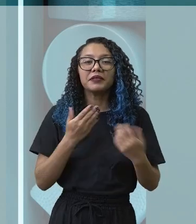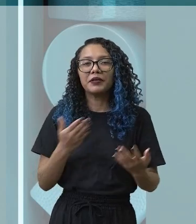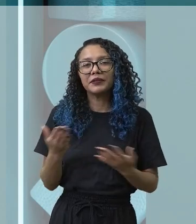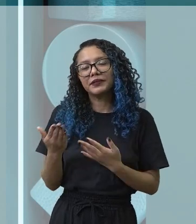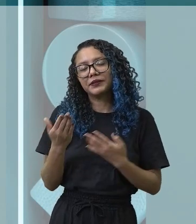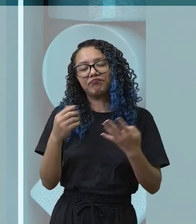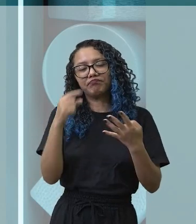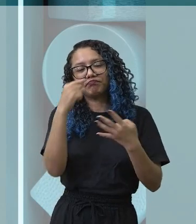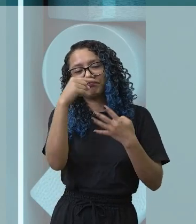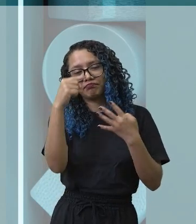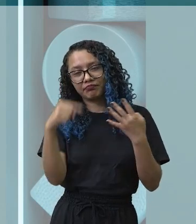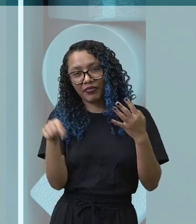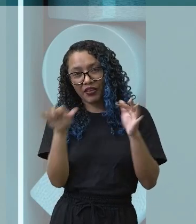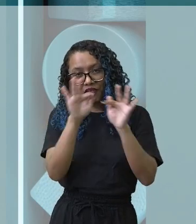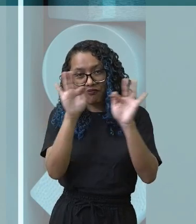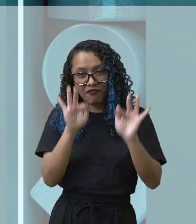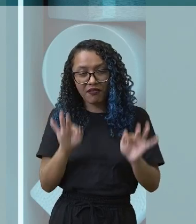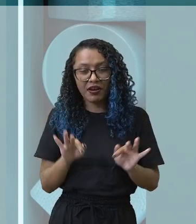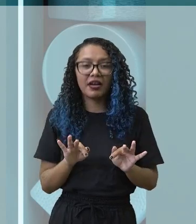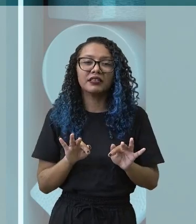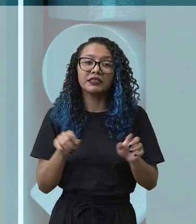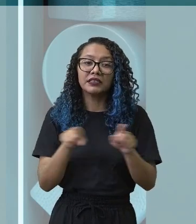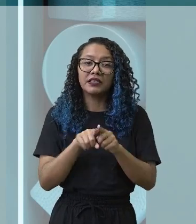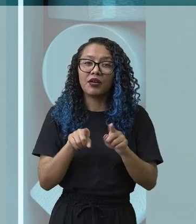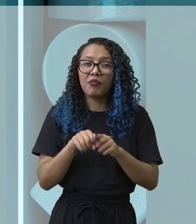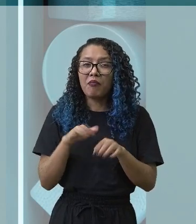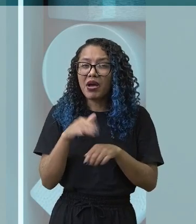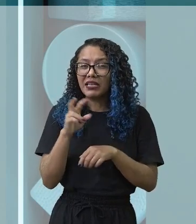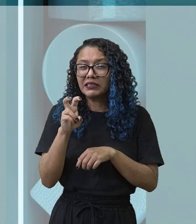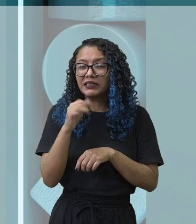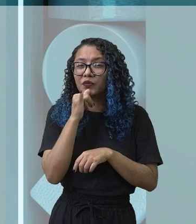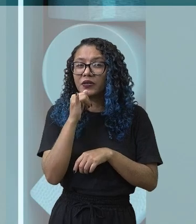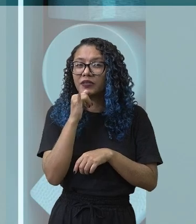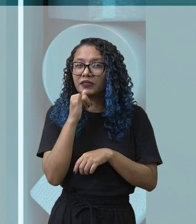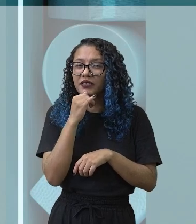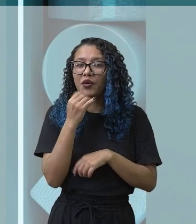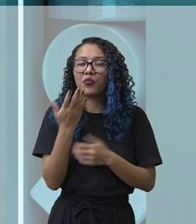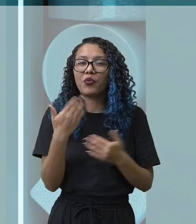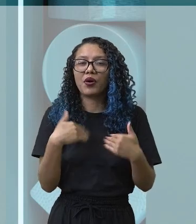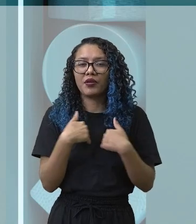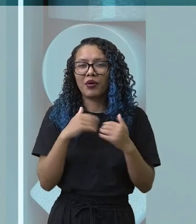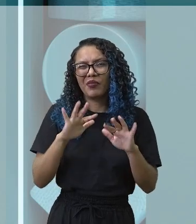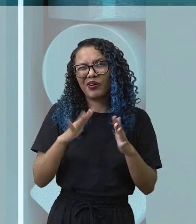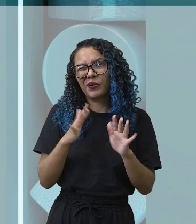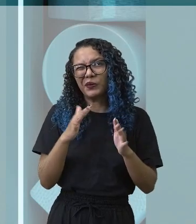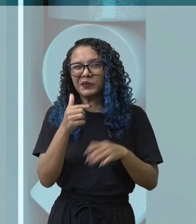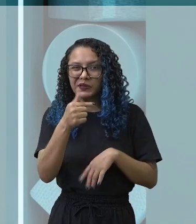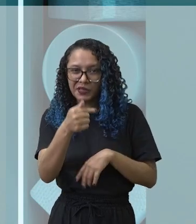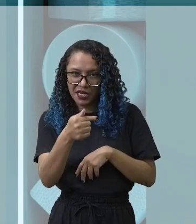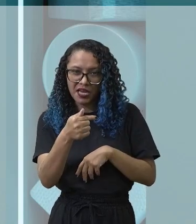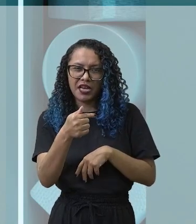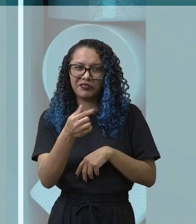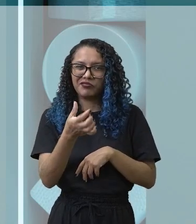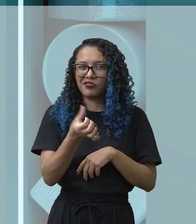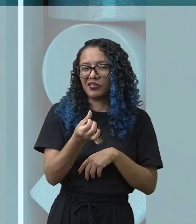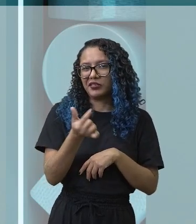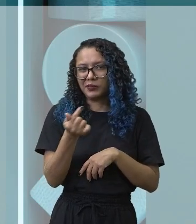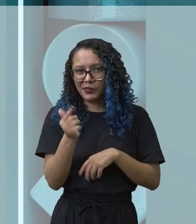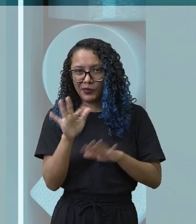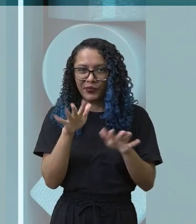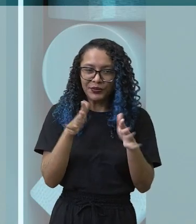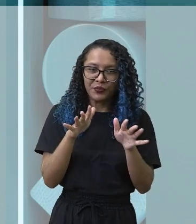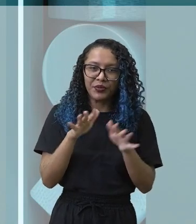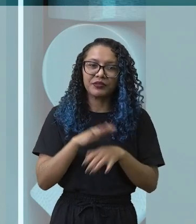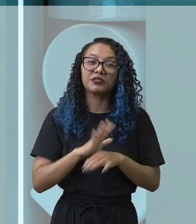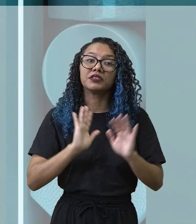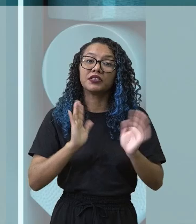frases e esses mais de cinco exemplos né acho que nós tivemos aí sete exemplos ou seis nós